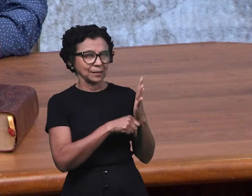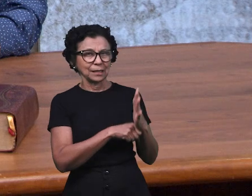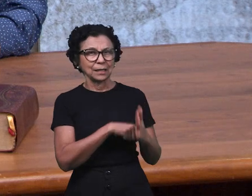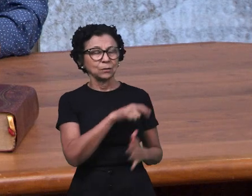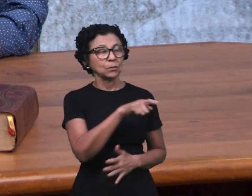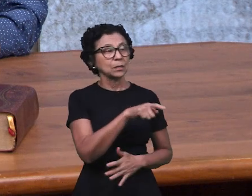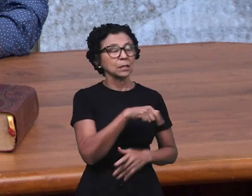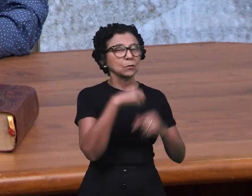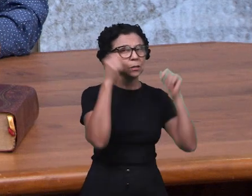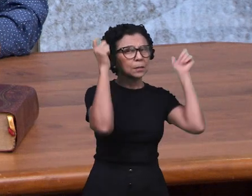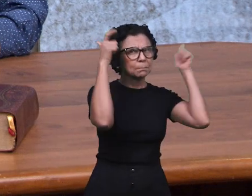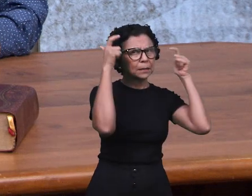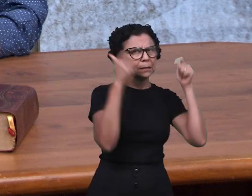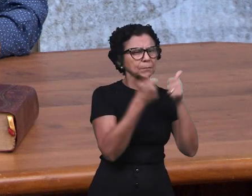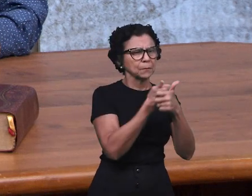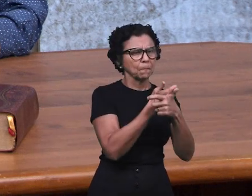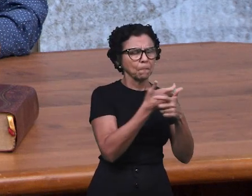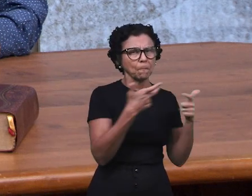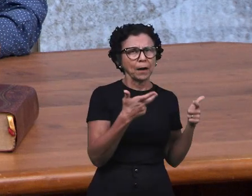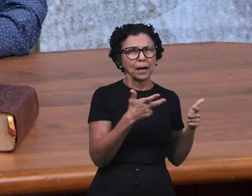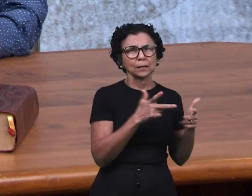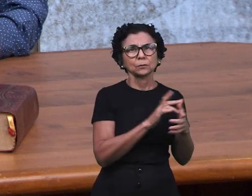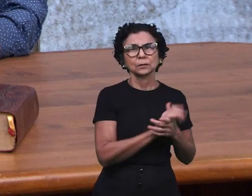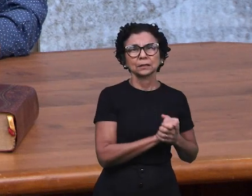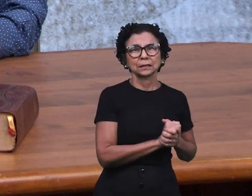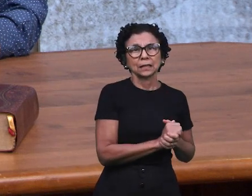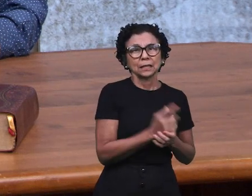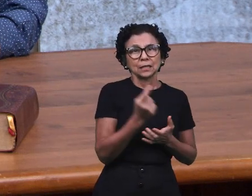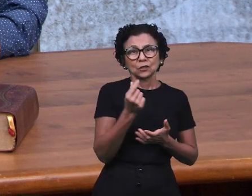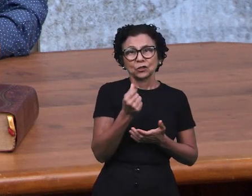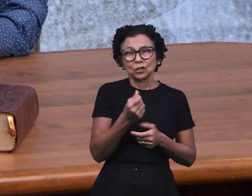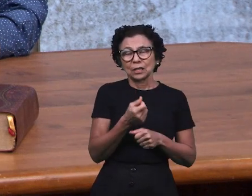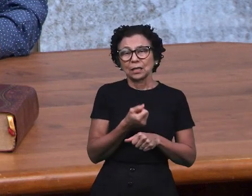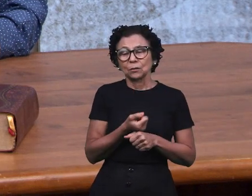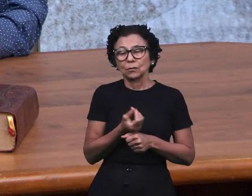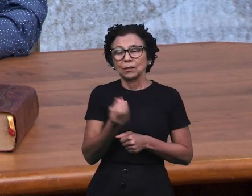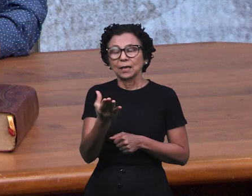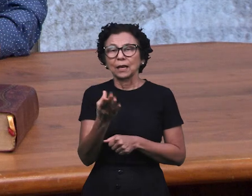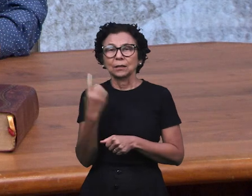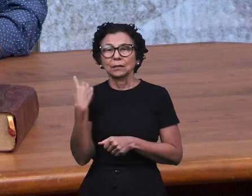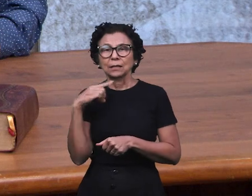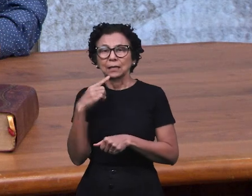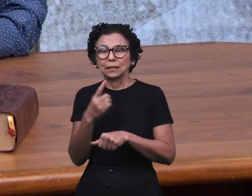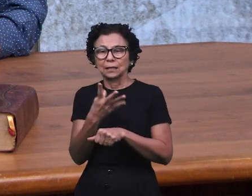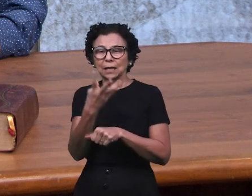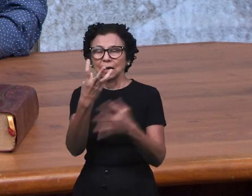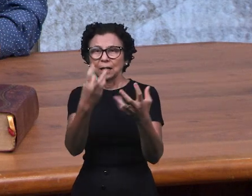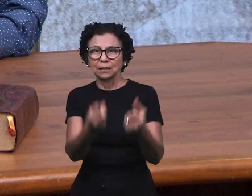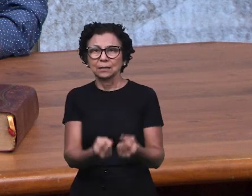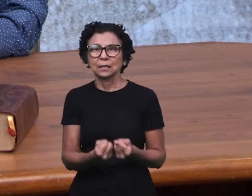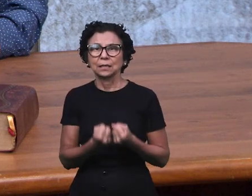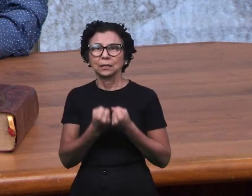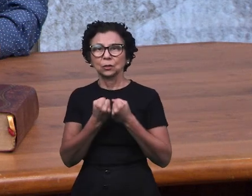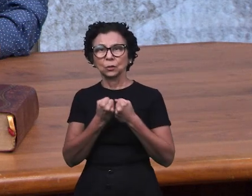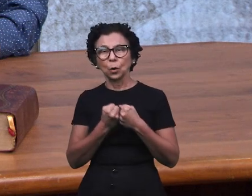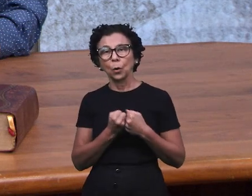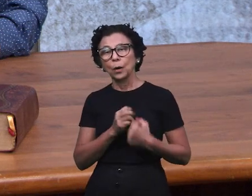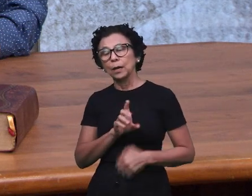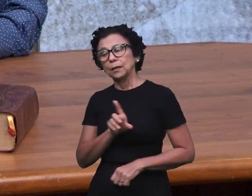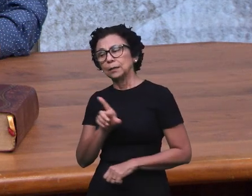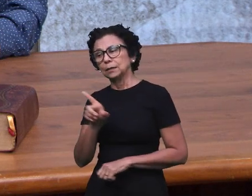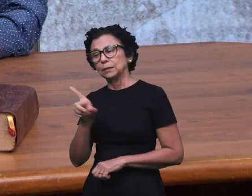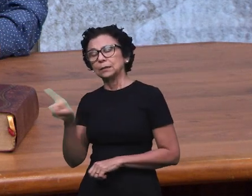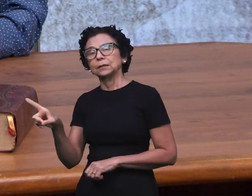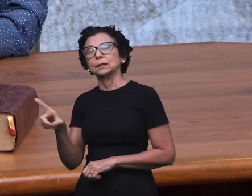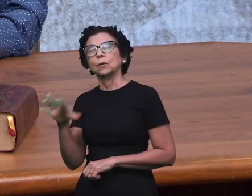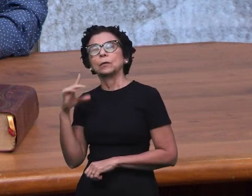príncipes dos filisteus subiram a ela e trouxeram o dinheiro na sua mão. Então ela o fez dormir sobre os seus